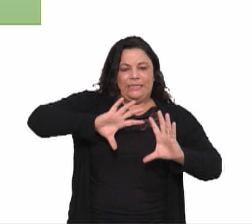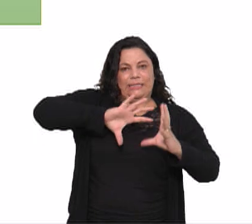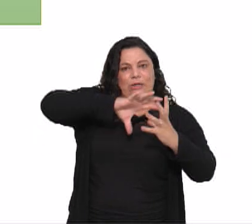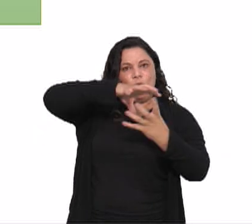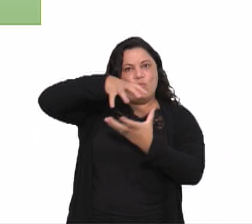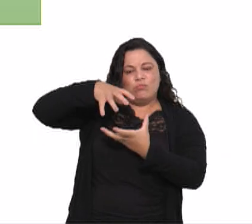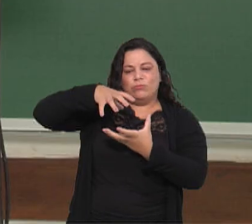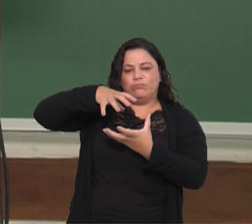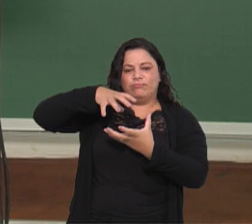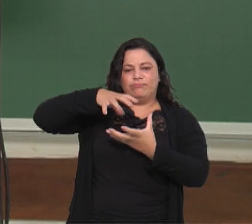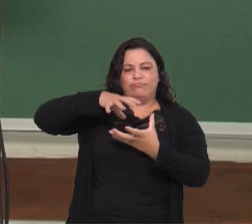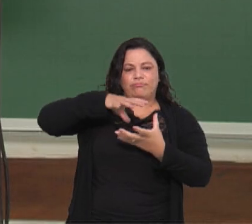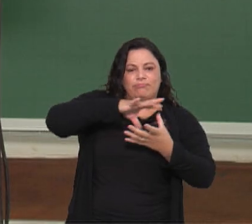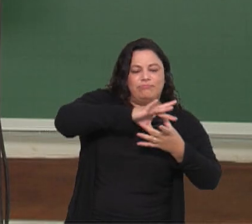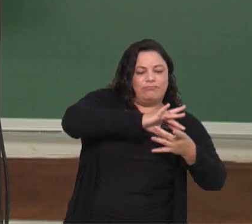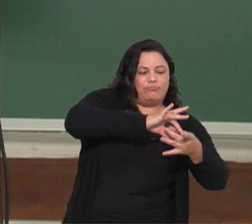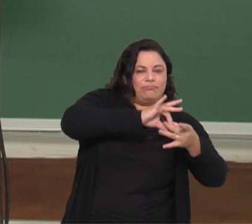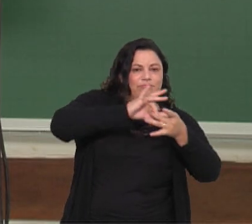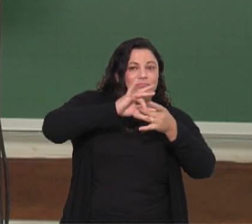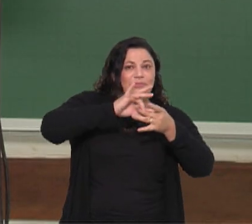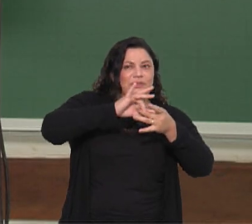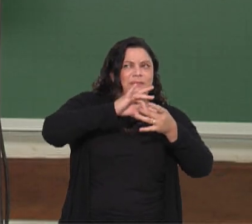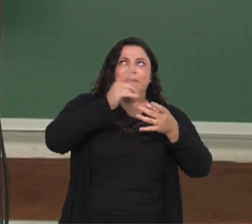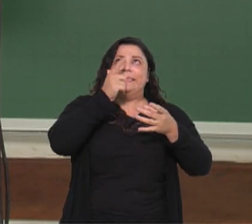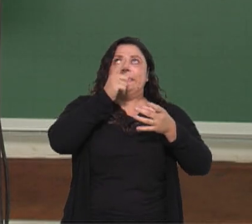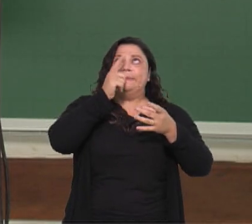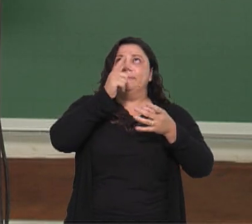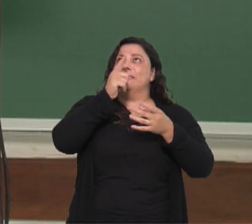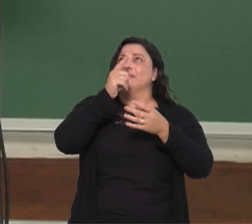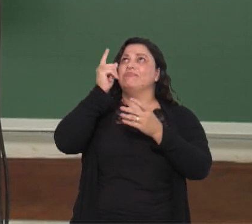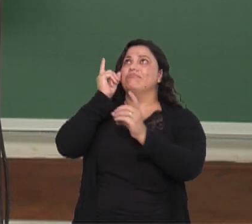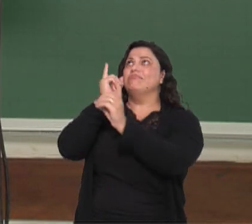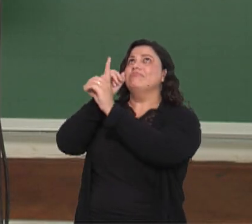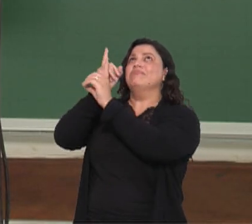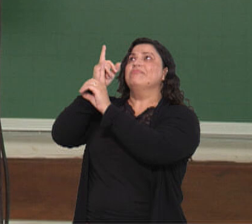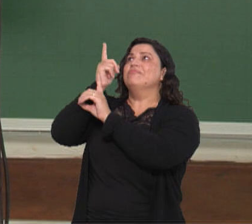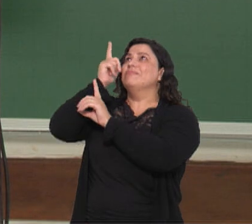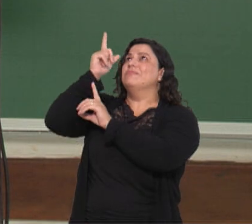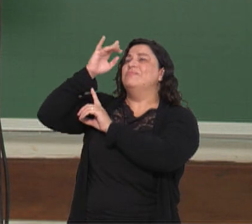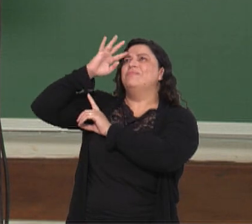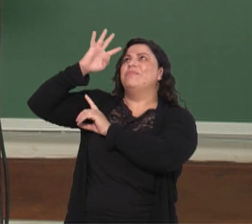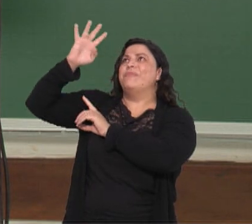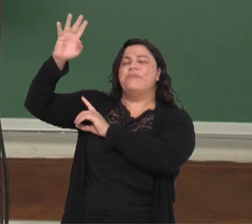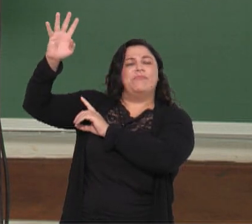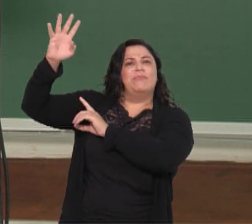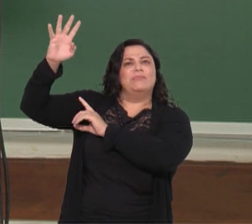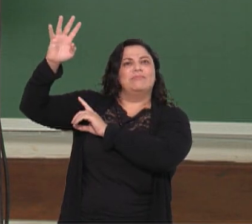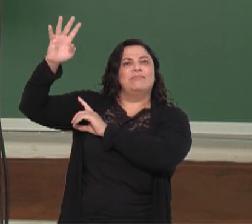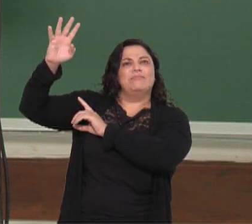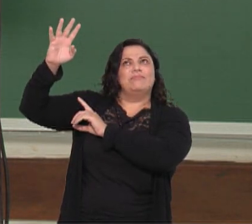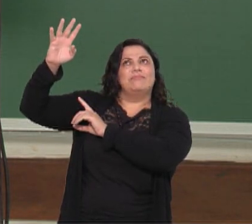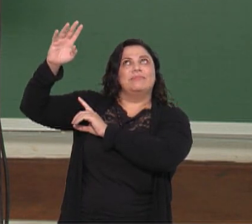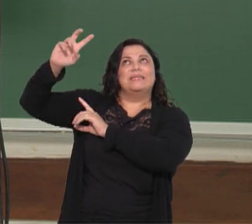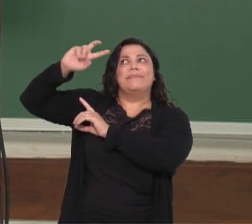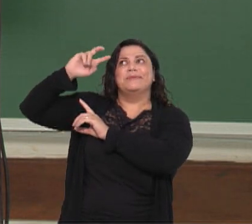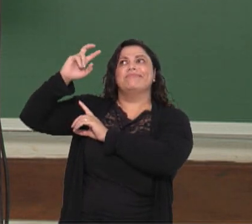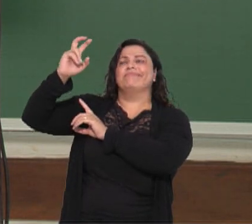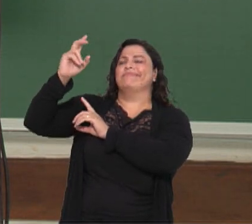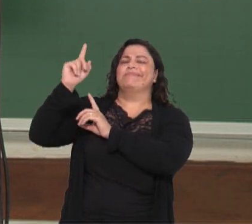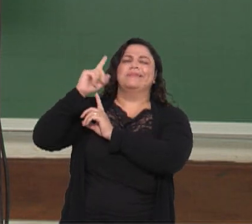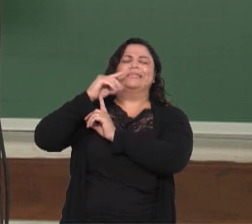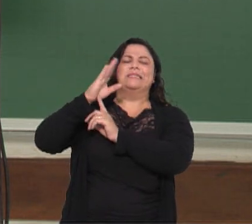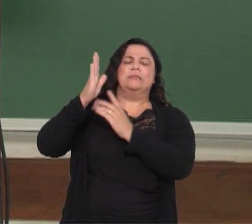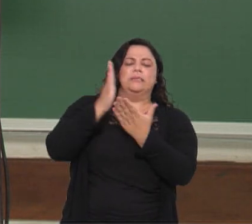aqui, só que ela também não consegue atingir as ideias. Ela está no meio do caminho, ela está fazendo a transição, né, de um mundo para o